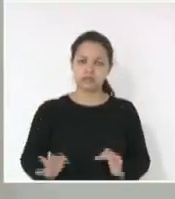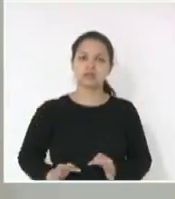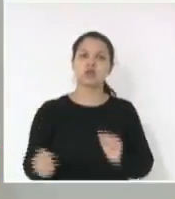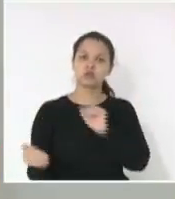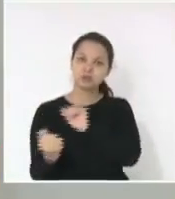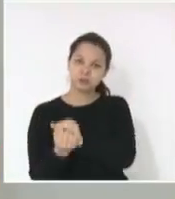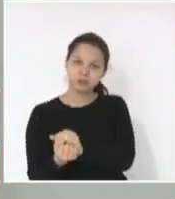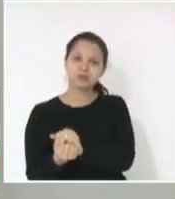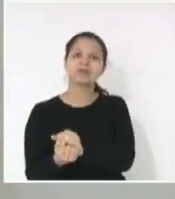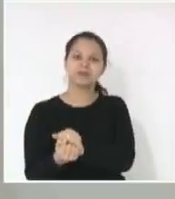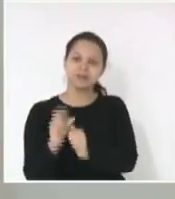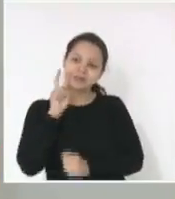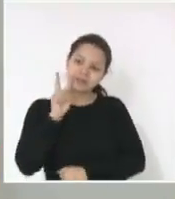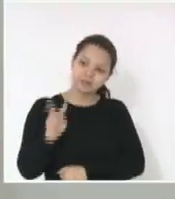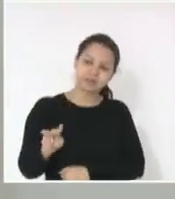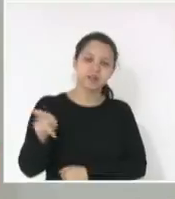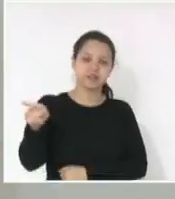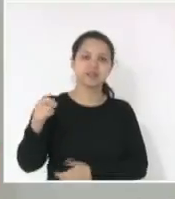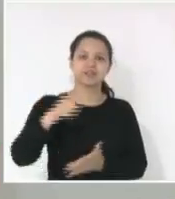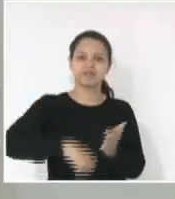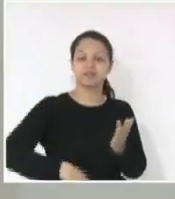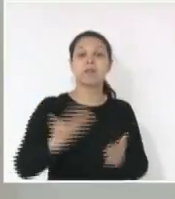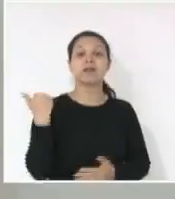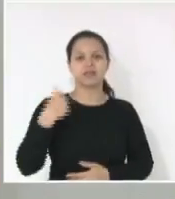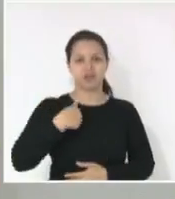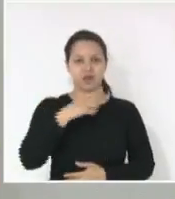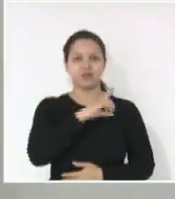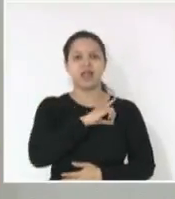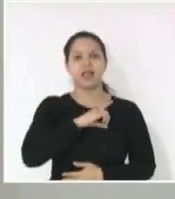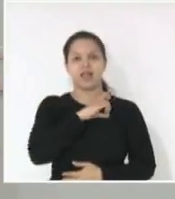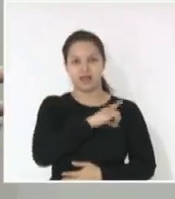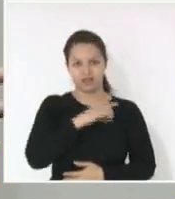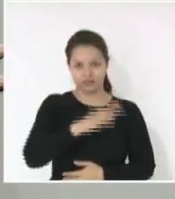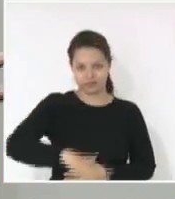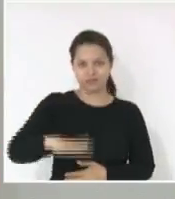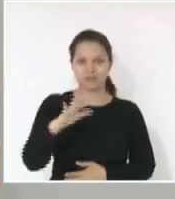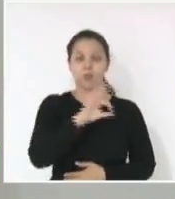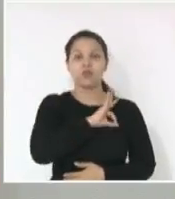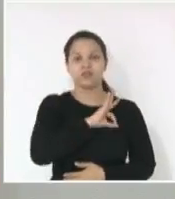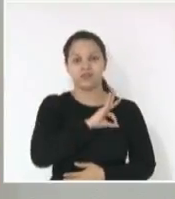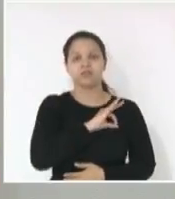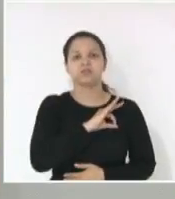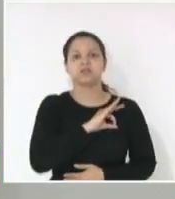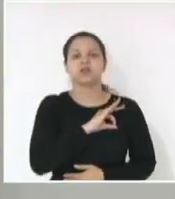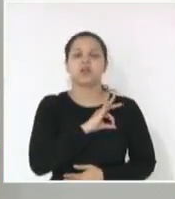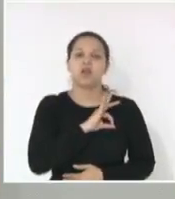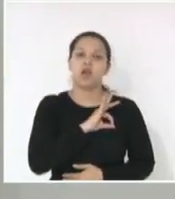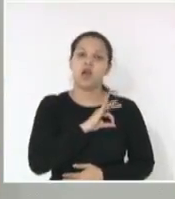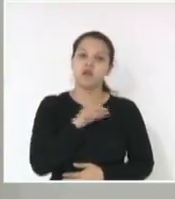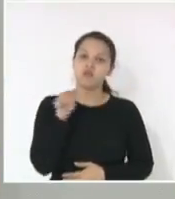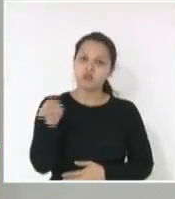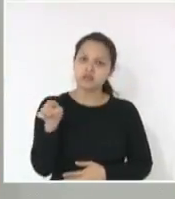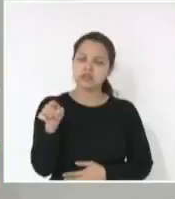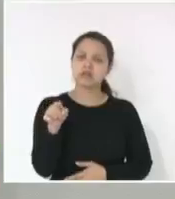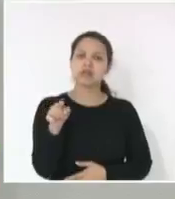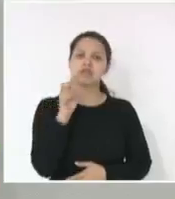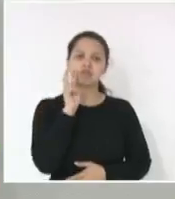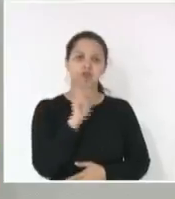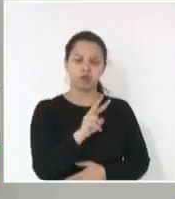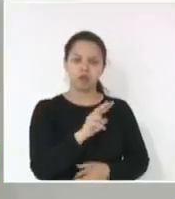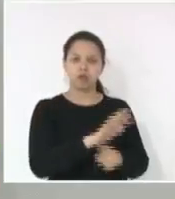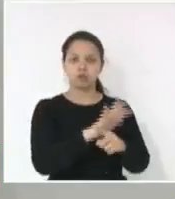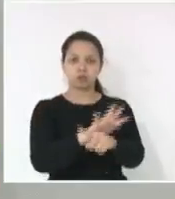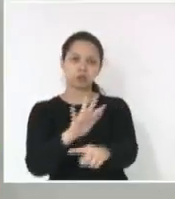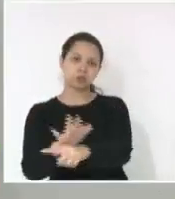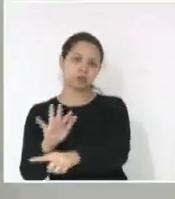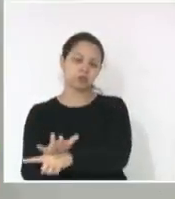naquele momento como delegado regional de polícia. E ele Atendendo esse pleito, tem na